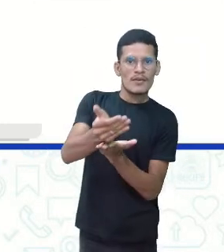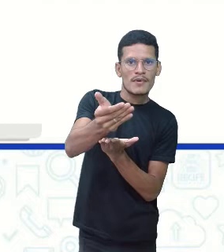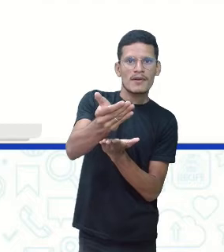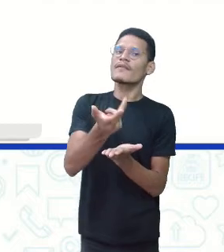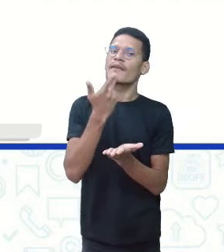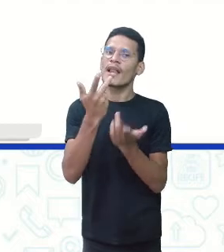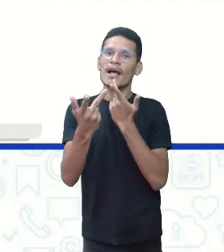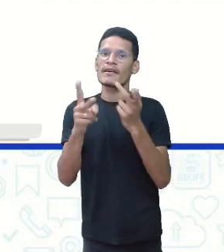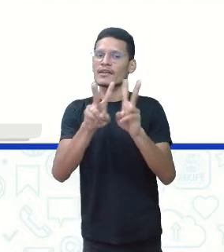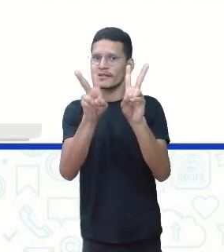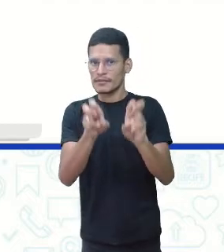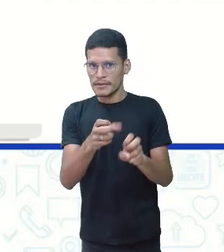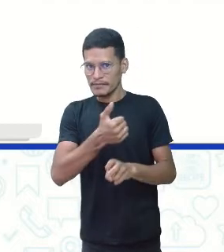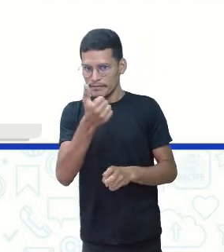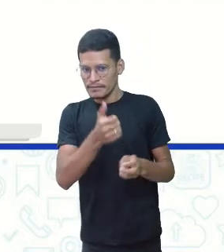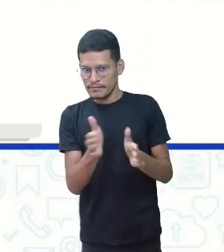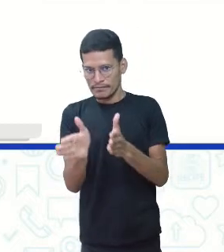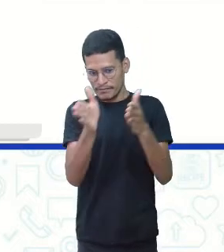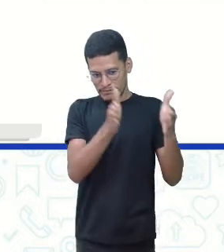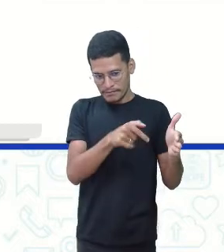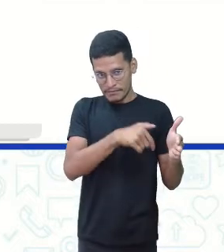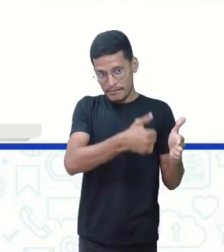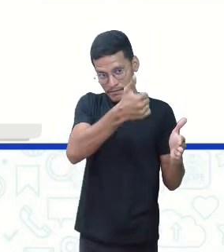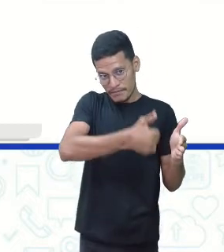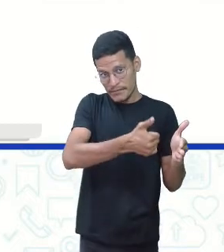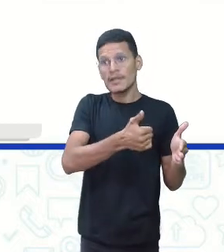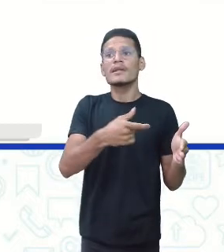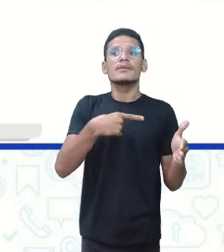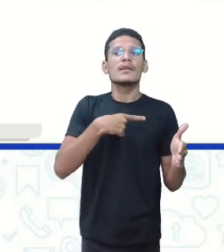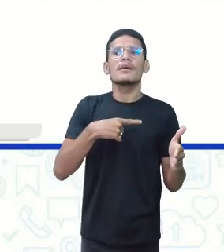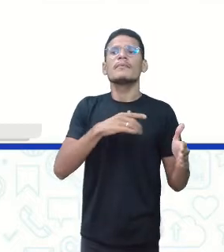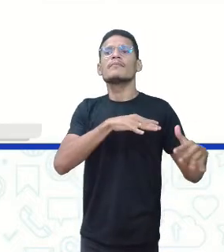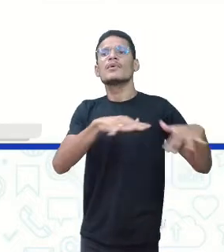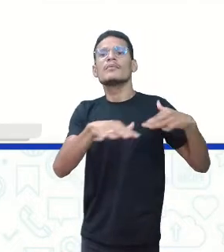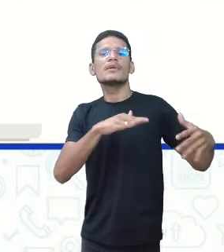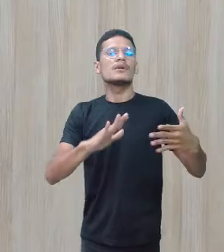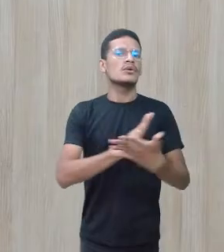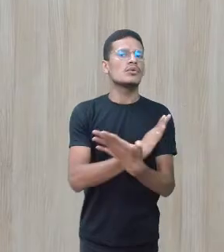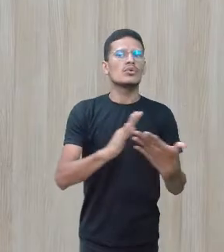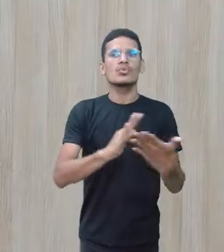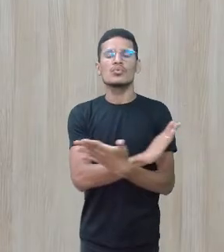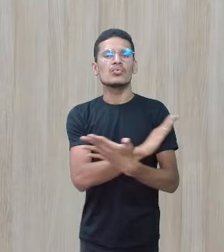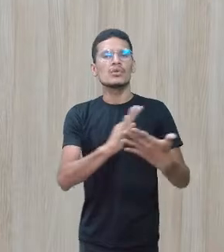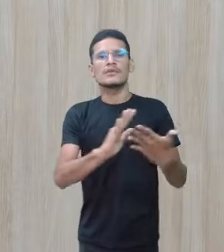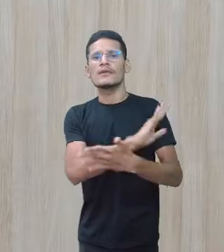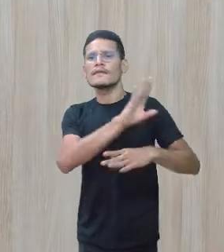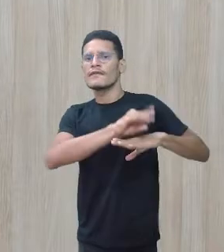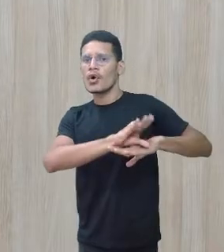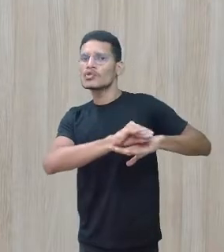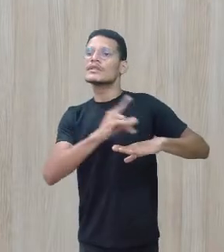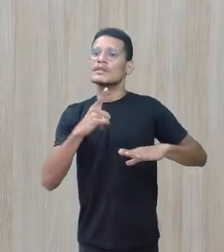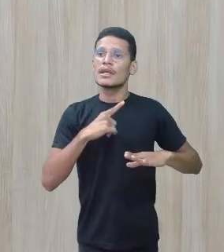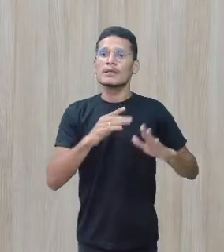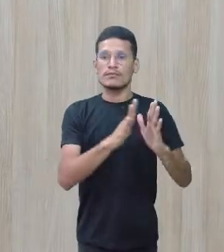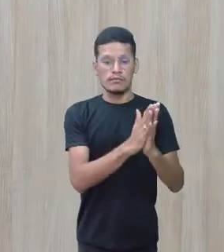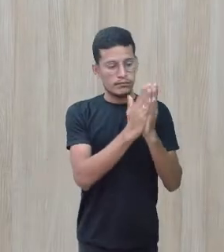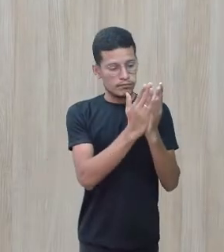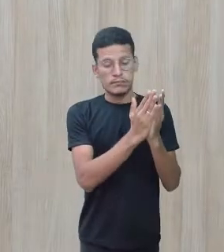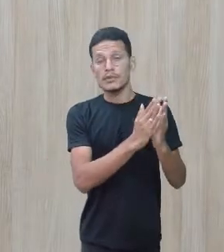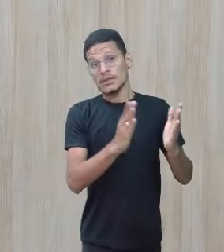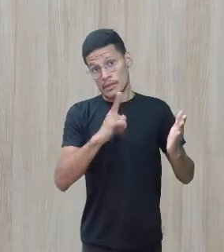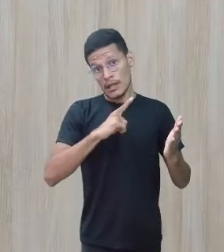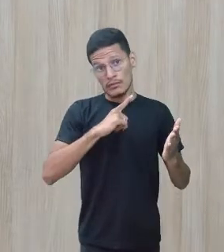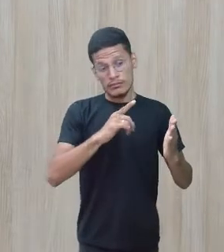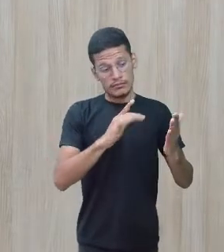sobre esse primeiro momento, em que a gente está fazendo aí a movimentação com algumas fotos, né? Trouxe a tela de um tablet ou de um